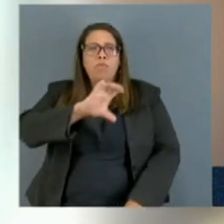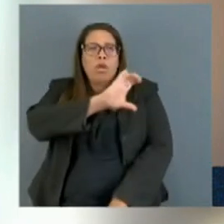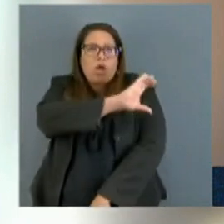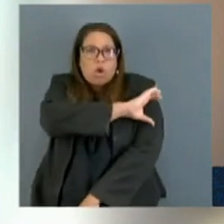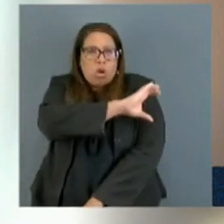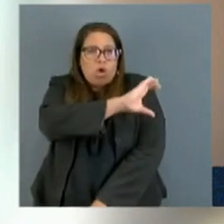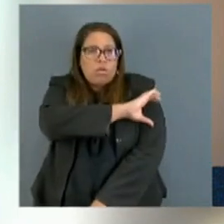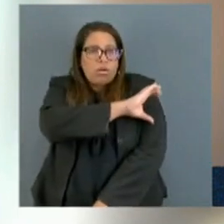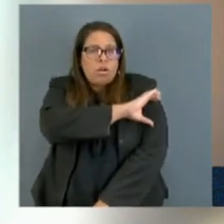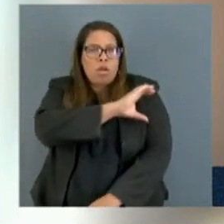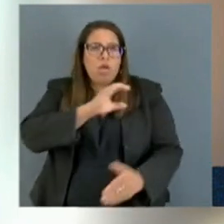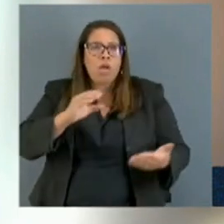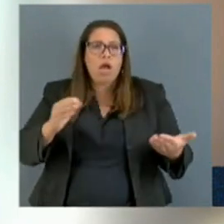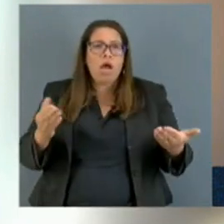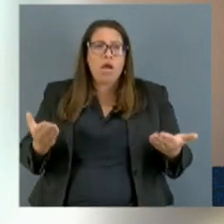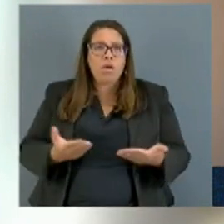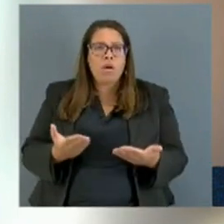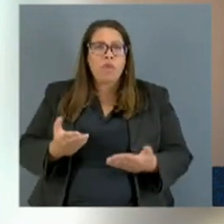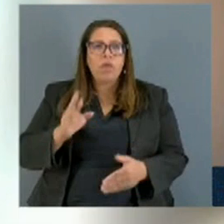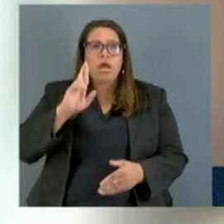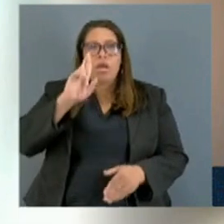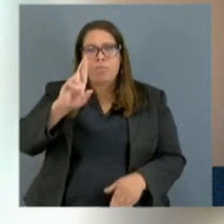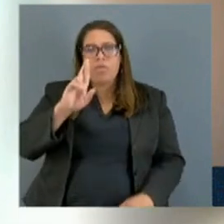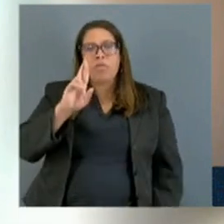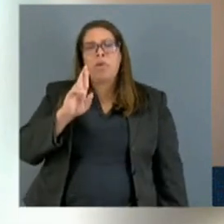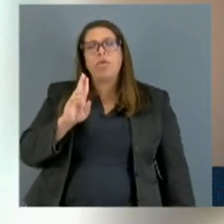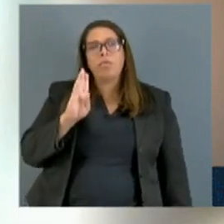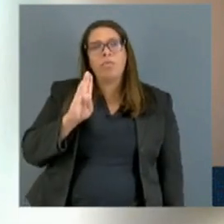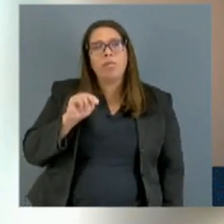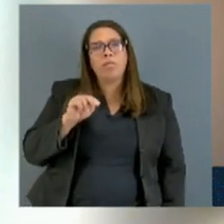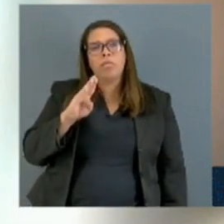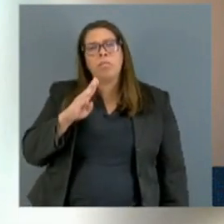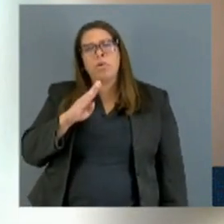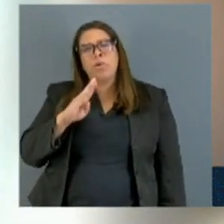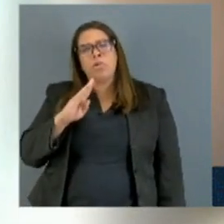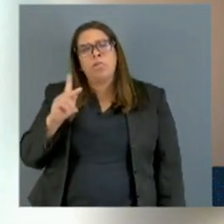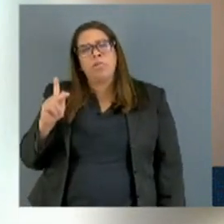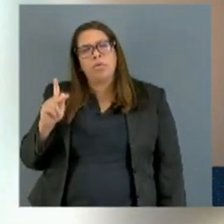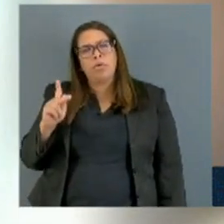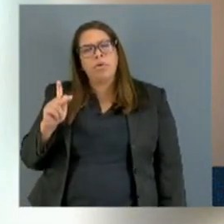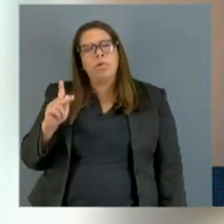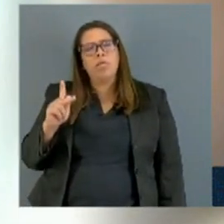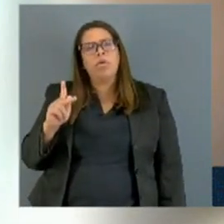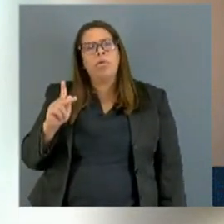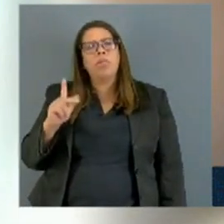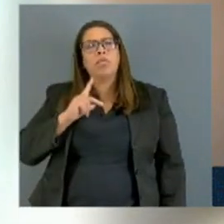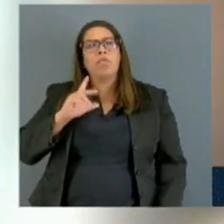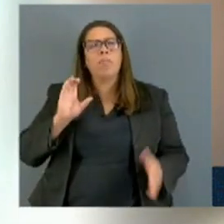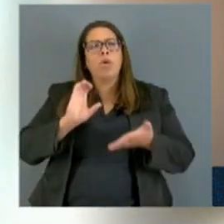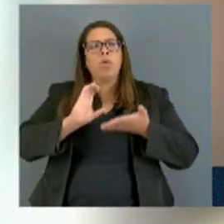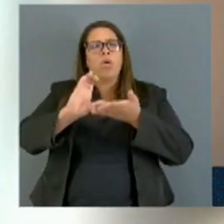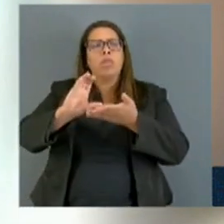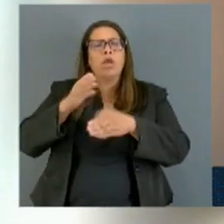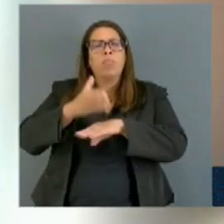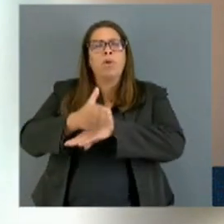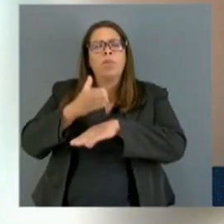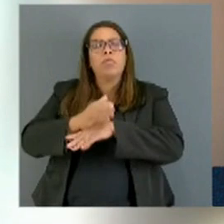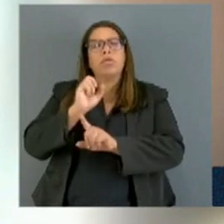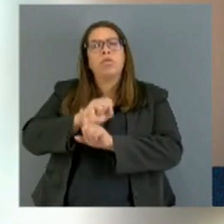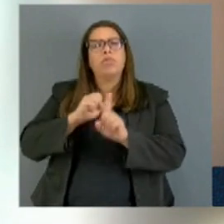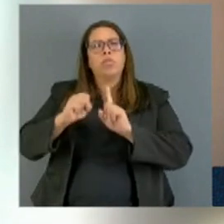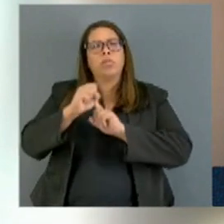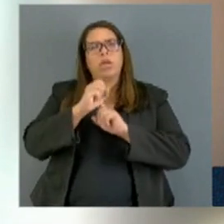independência, agora representada pela NPD, com demais autoridades setoriais, além da criação de um conselho com participação da sociedade civil, que é